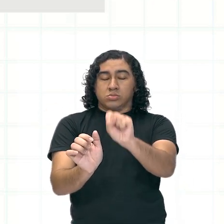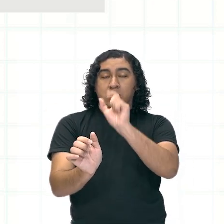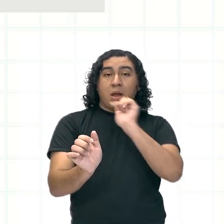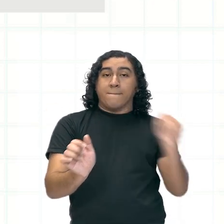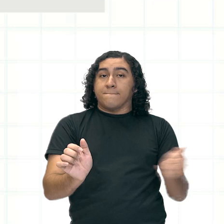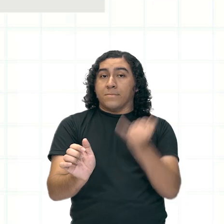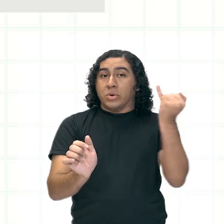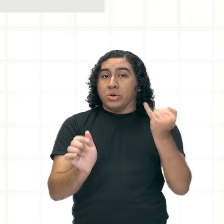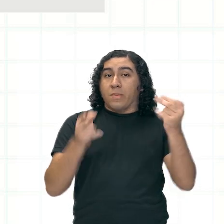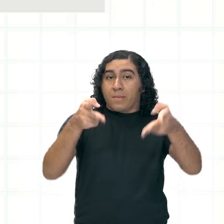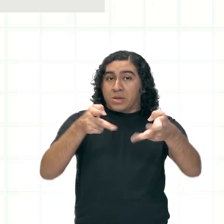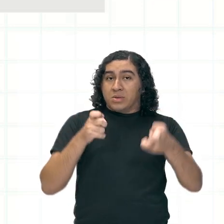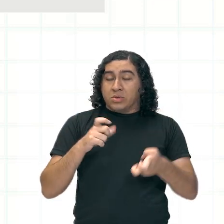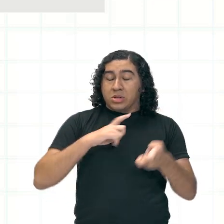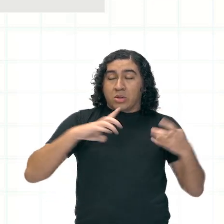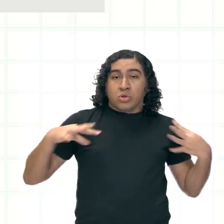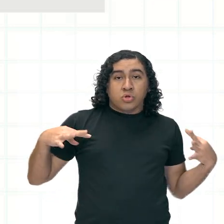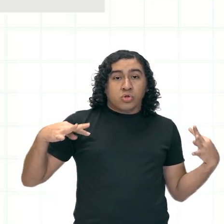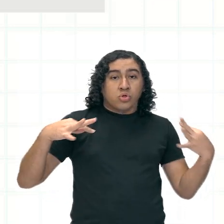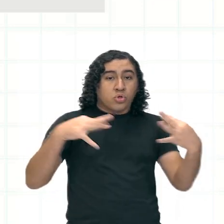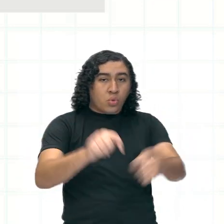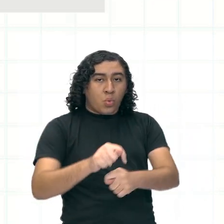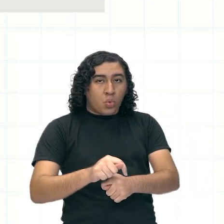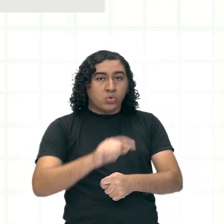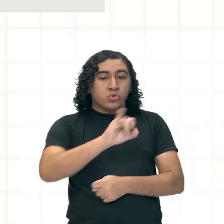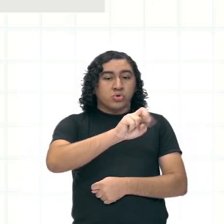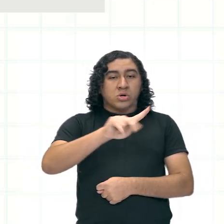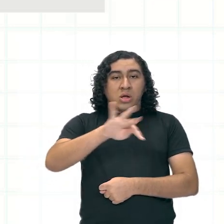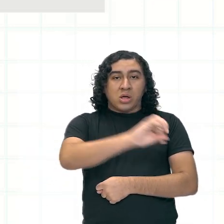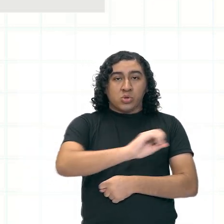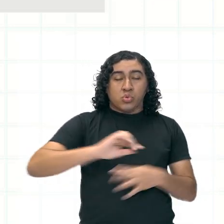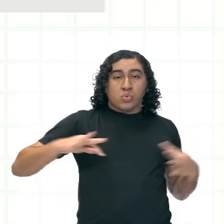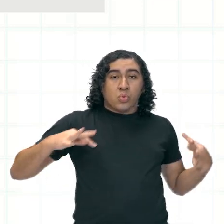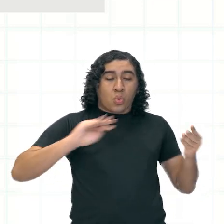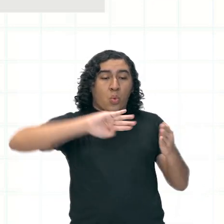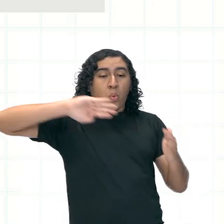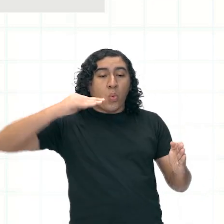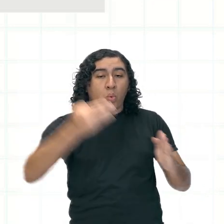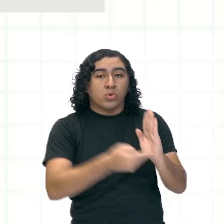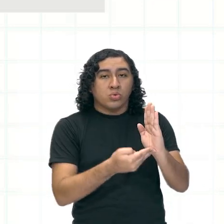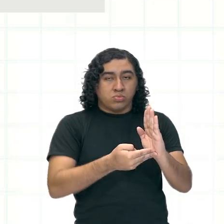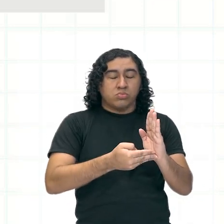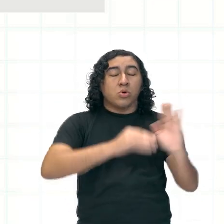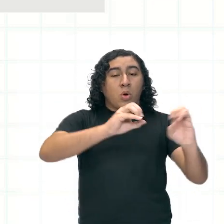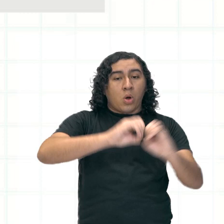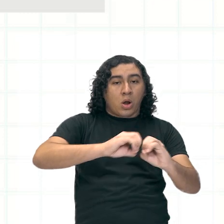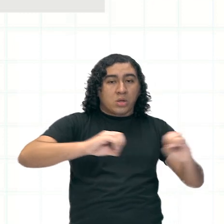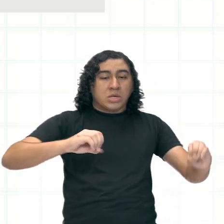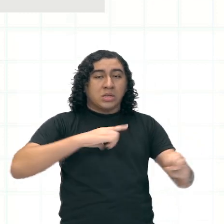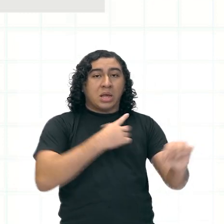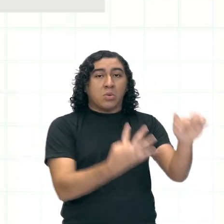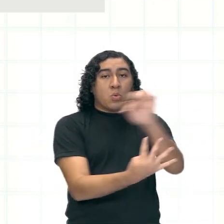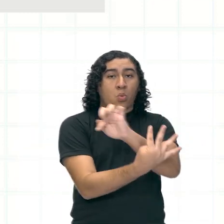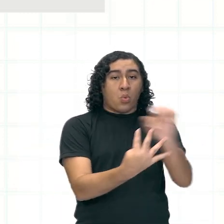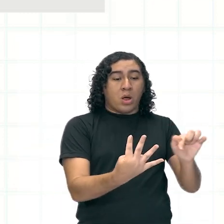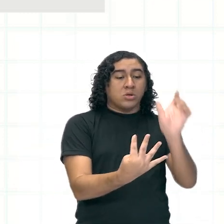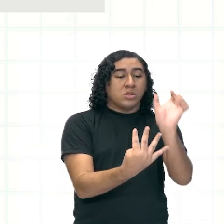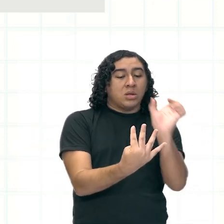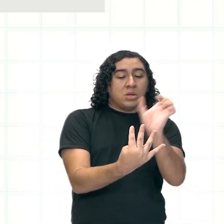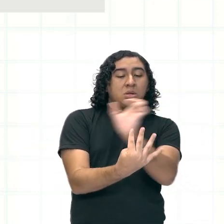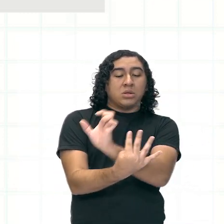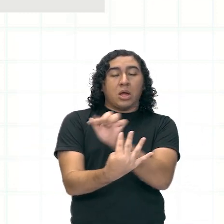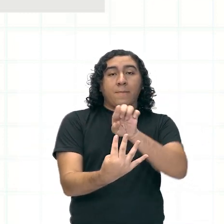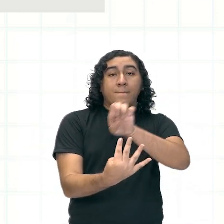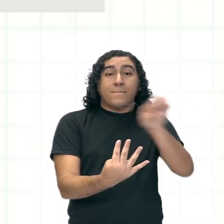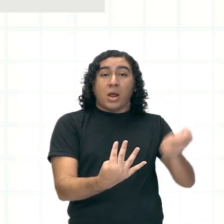Observem que o sujeito completo é formado por os porteiros do edifício. Temos 4 palavras,